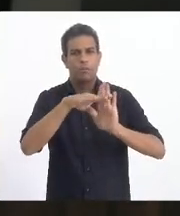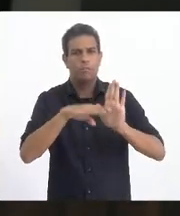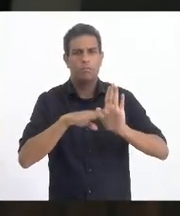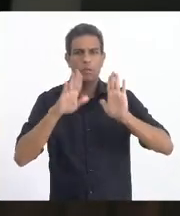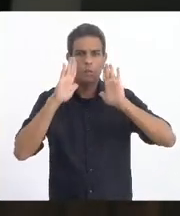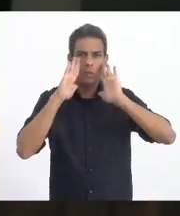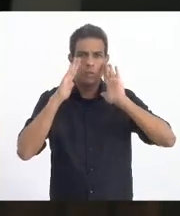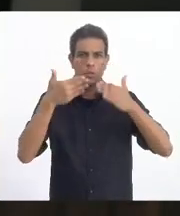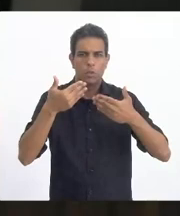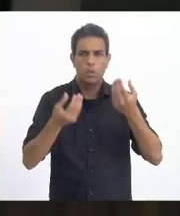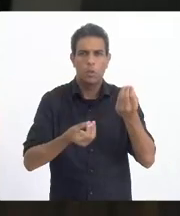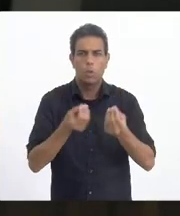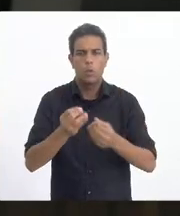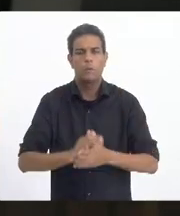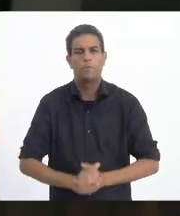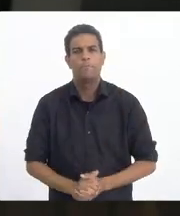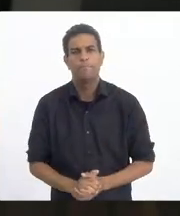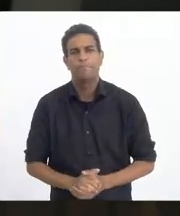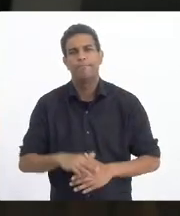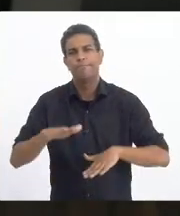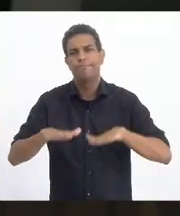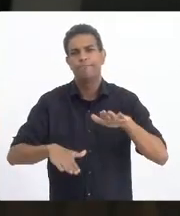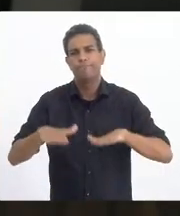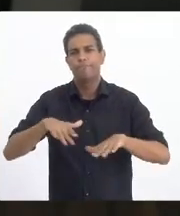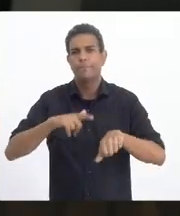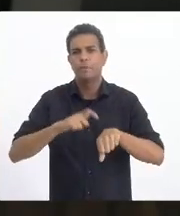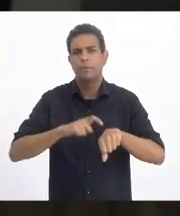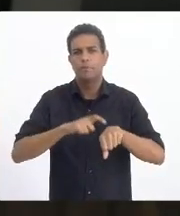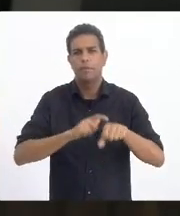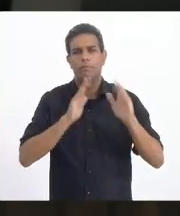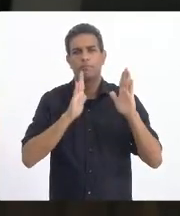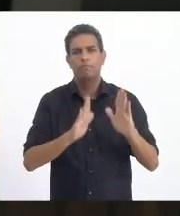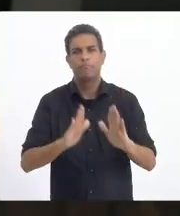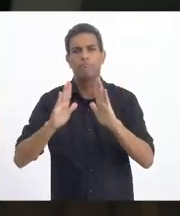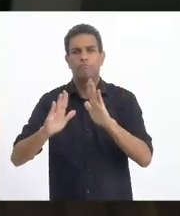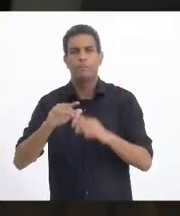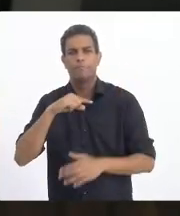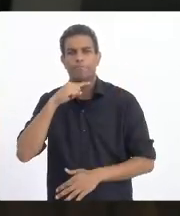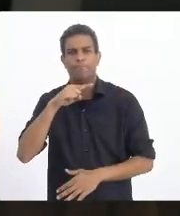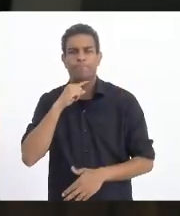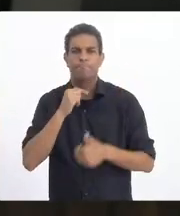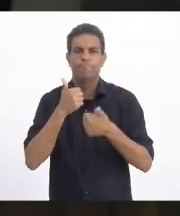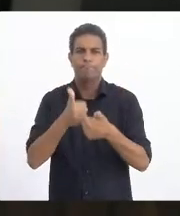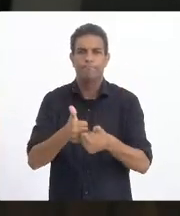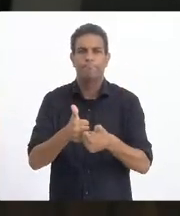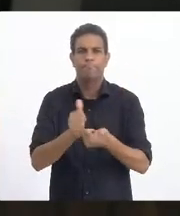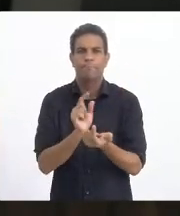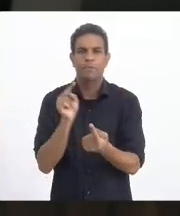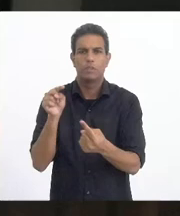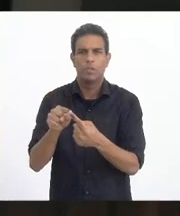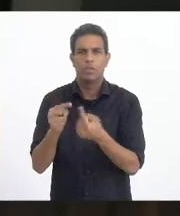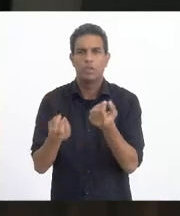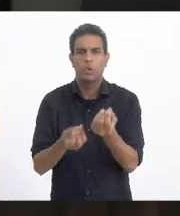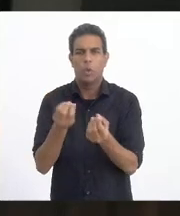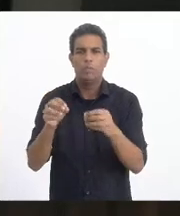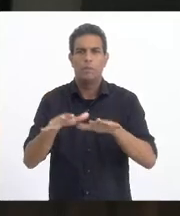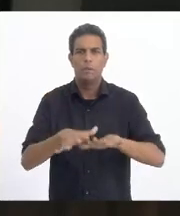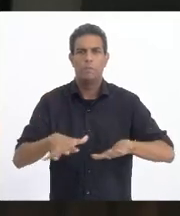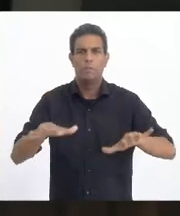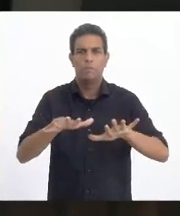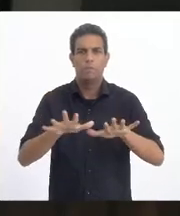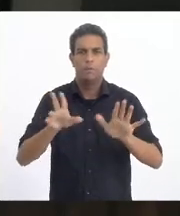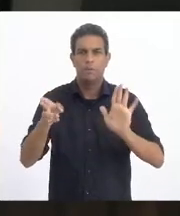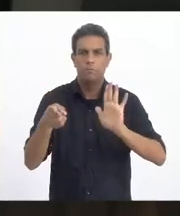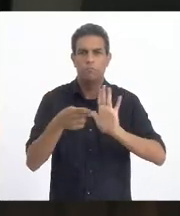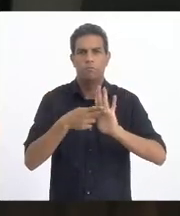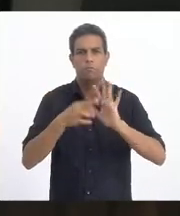pensar nisso. Porque, às vezes, pode ser que nesse projeto aqui a gente não consiga tratar este objeto, mas fica o